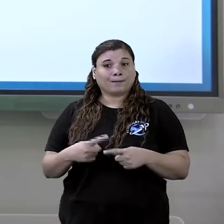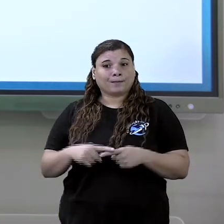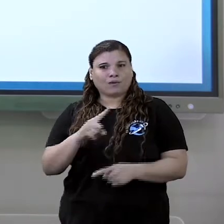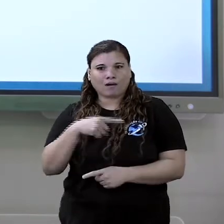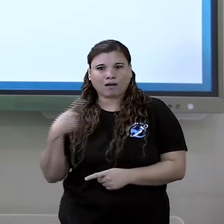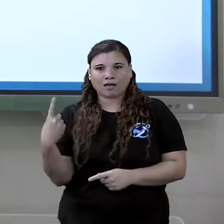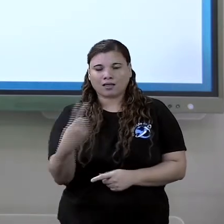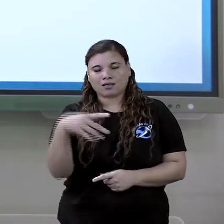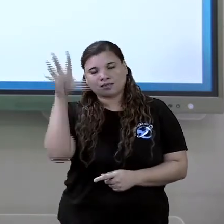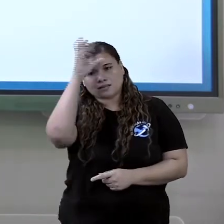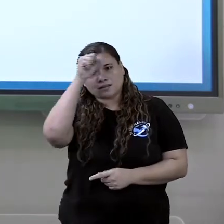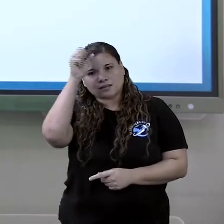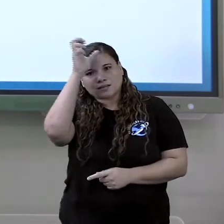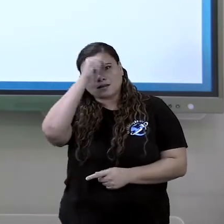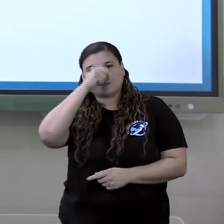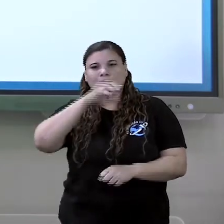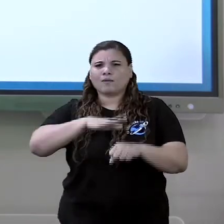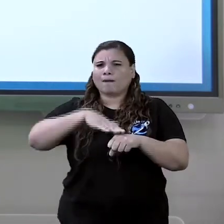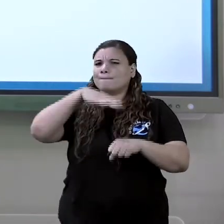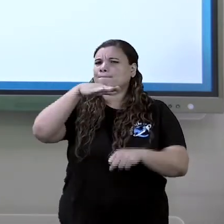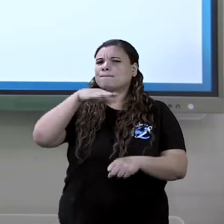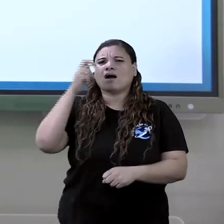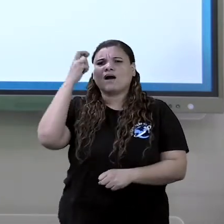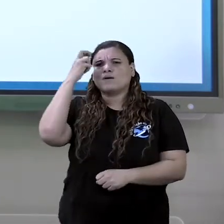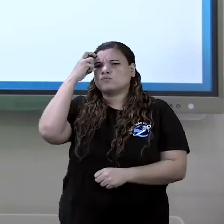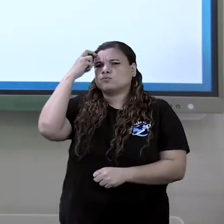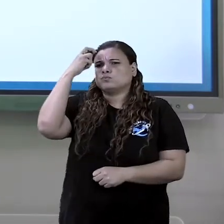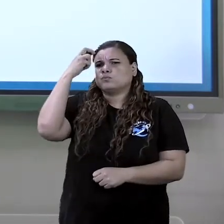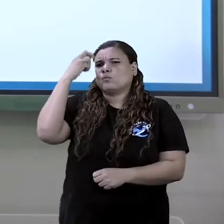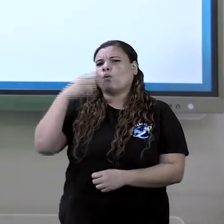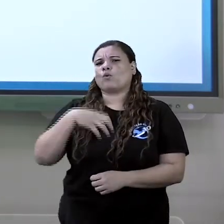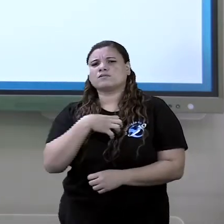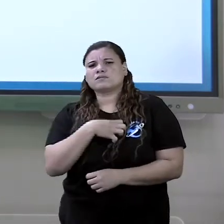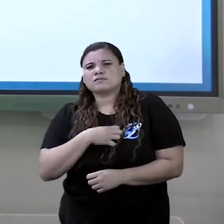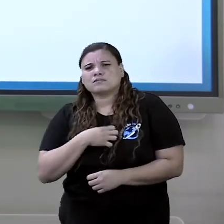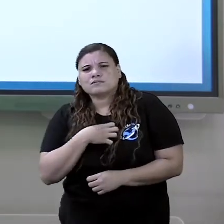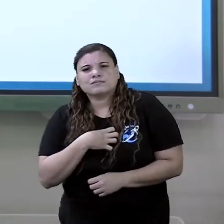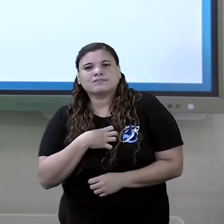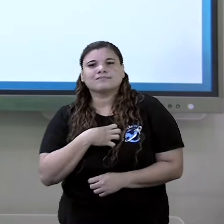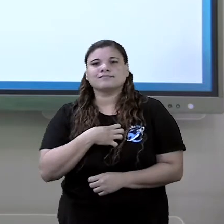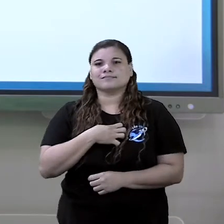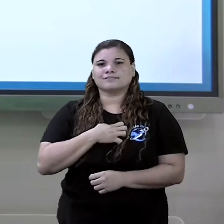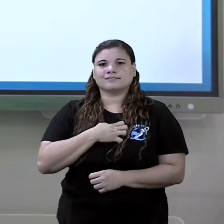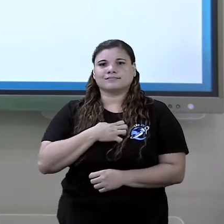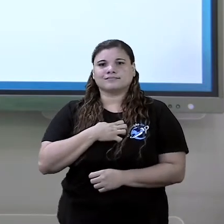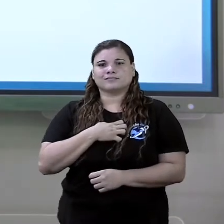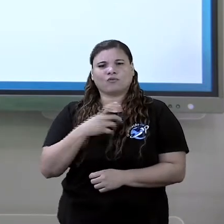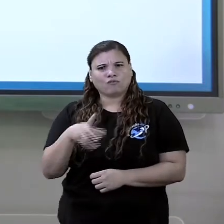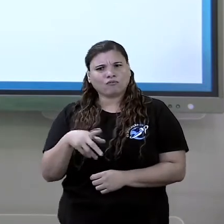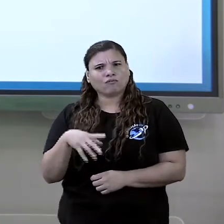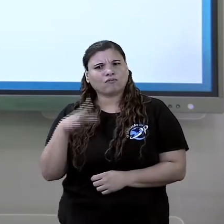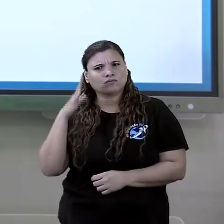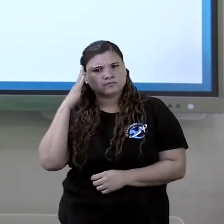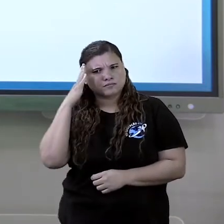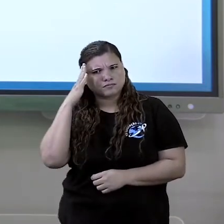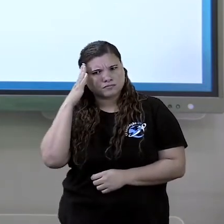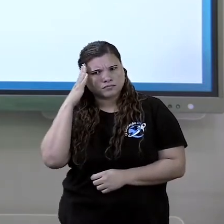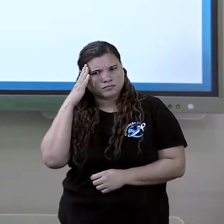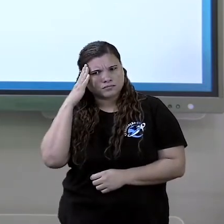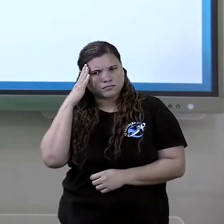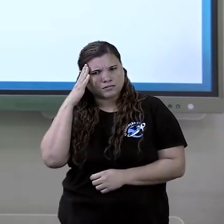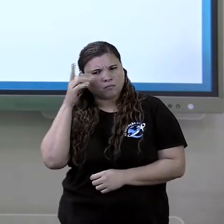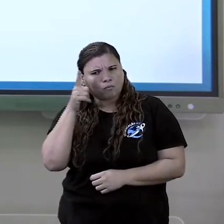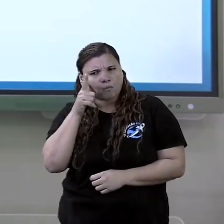a cultura, sobre sentimento. Você consegue imaginar uma mensagem demorando